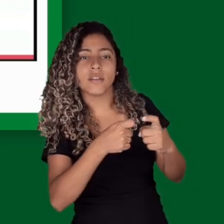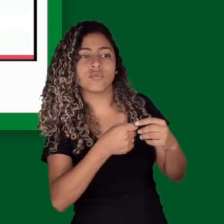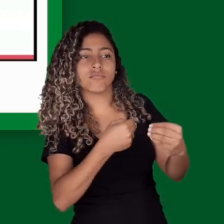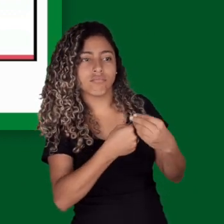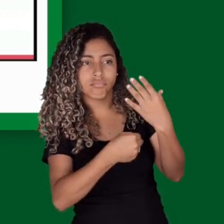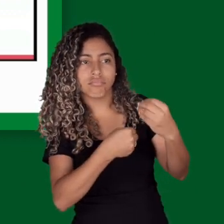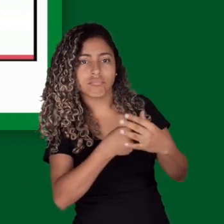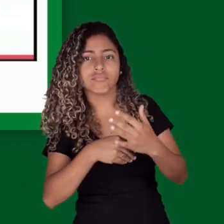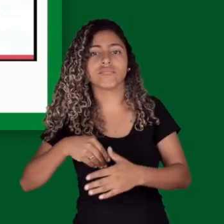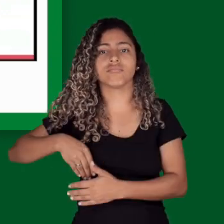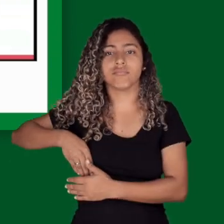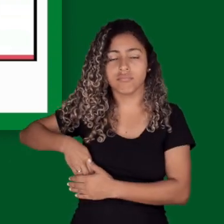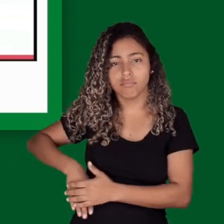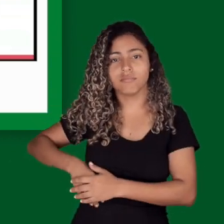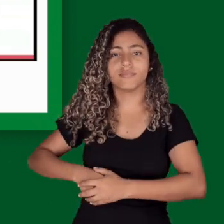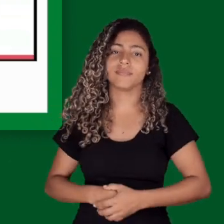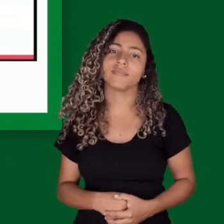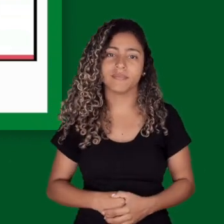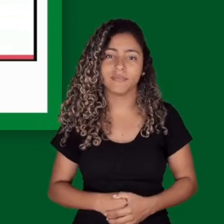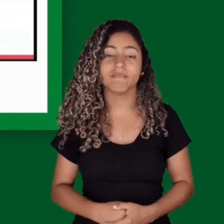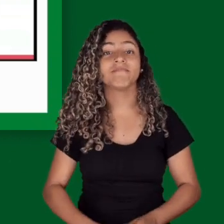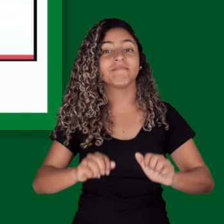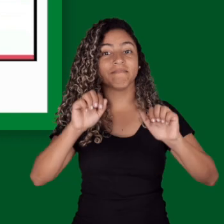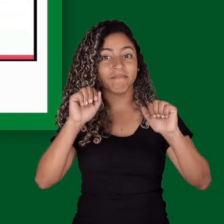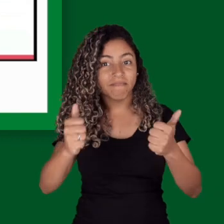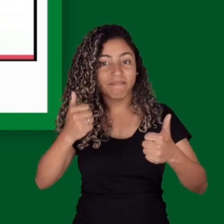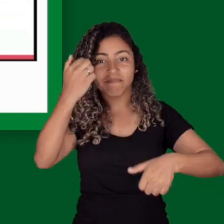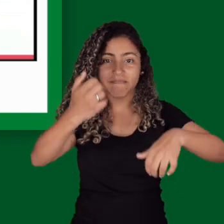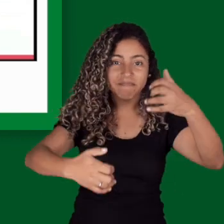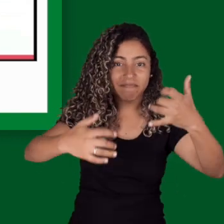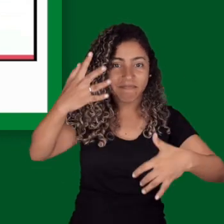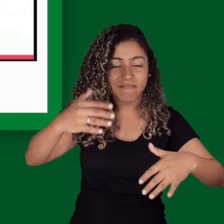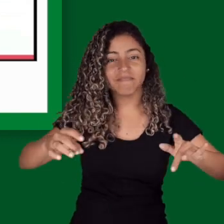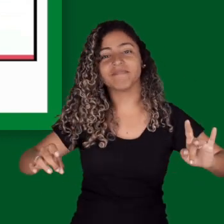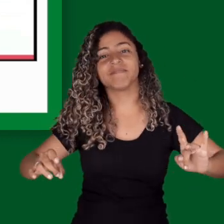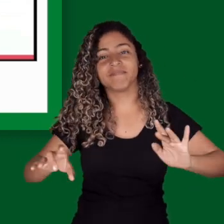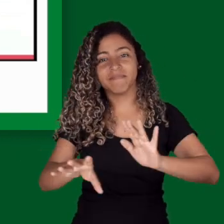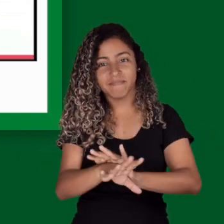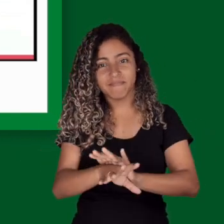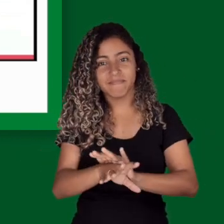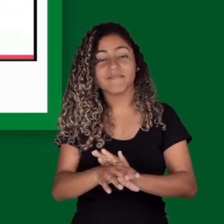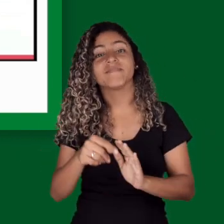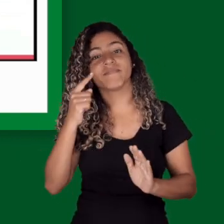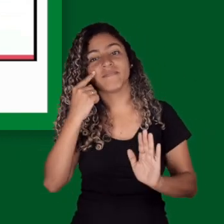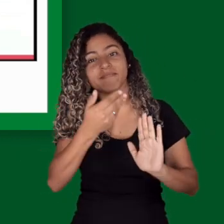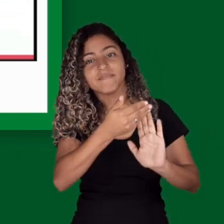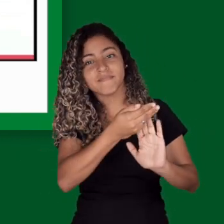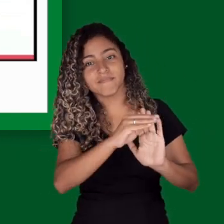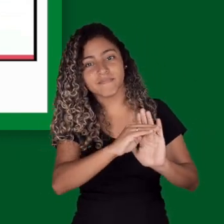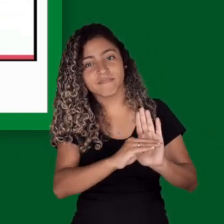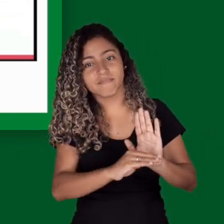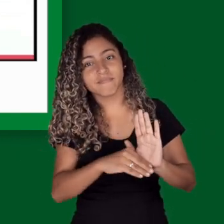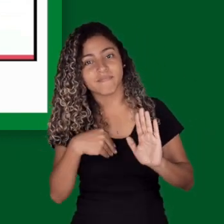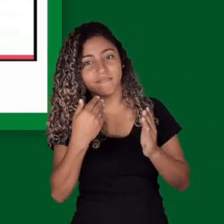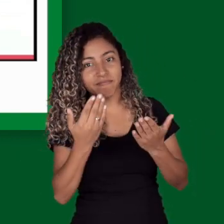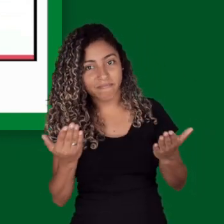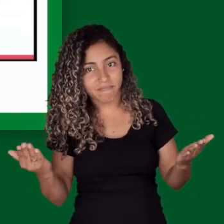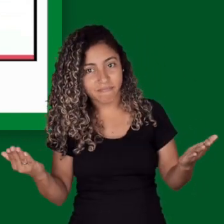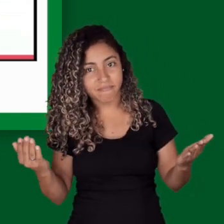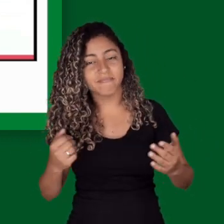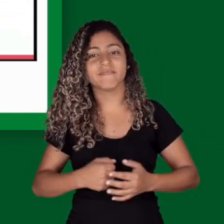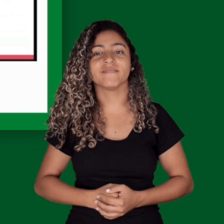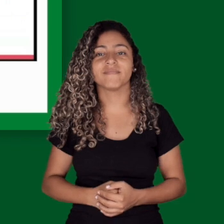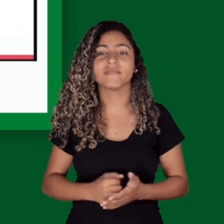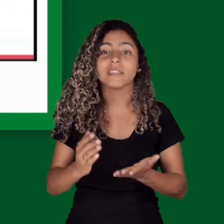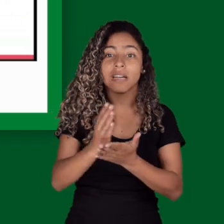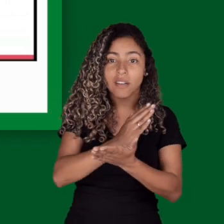médico. Bom, pessoal, era isso que eu tinha para falar com vocês. Essas são as referências que eu utilizei. Algumas delas